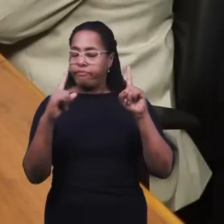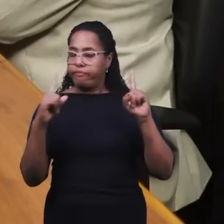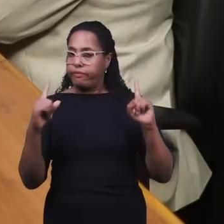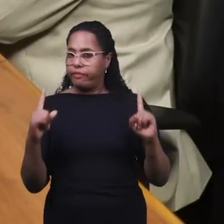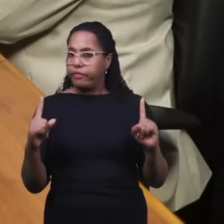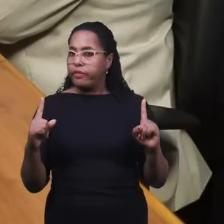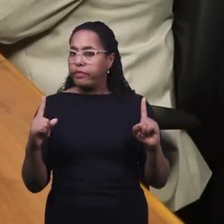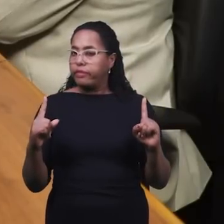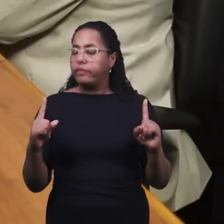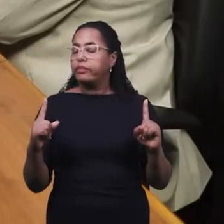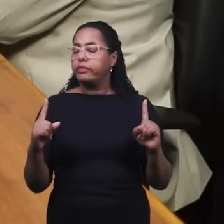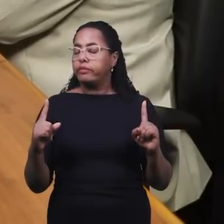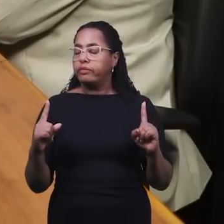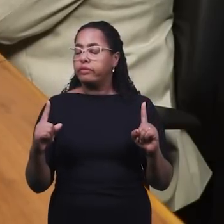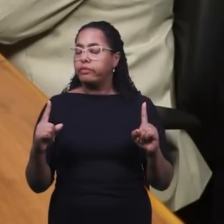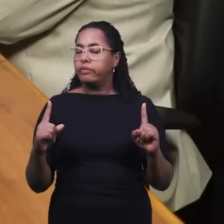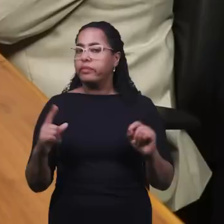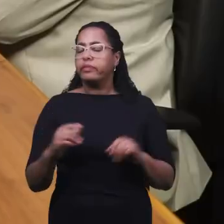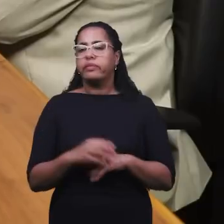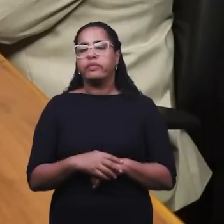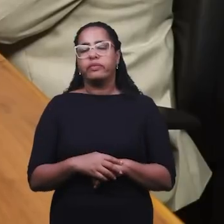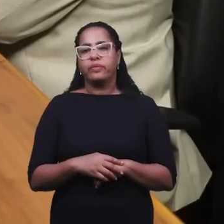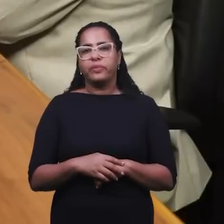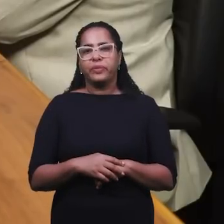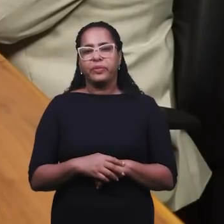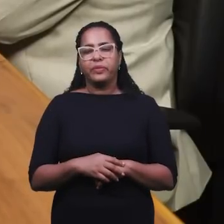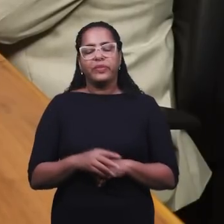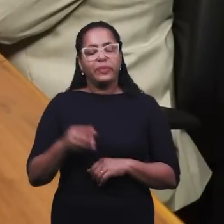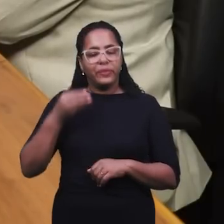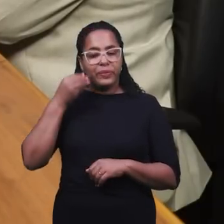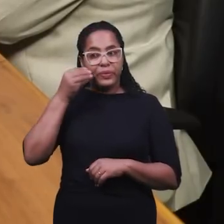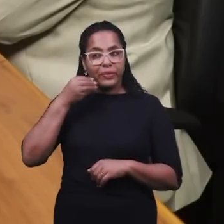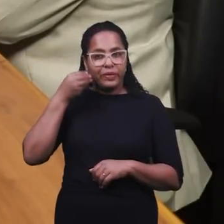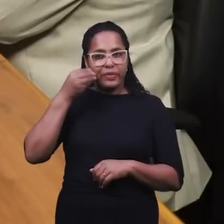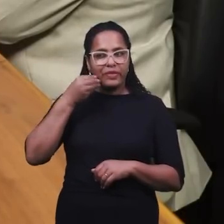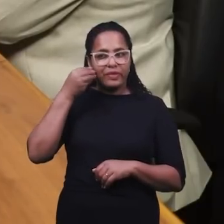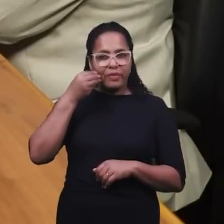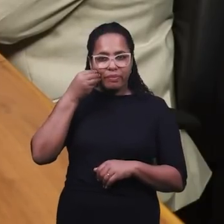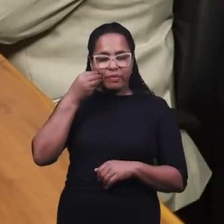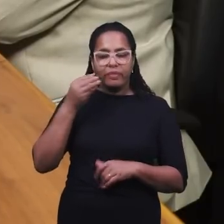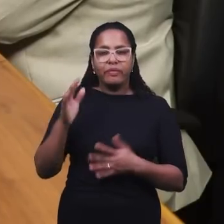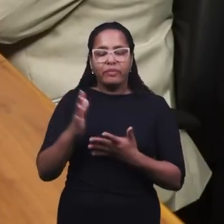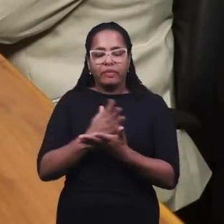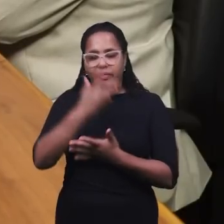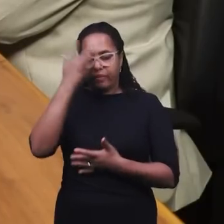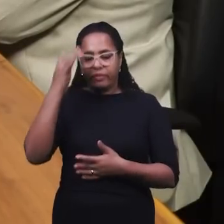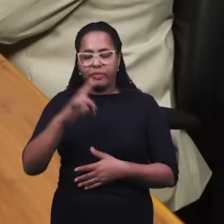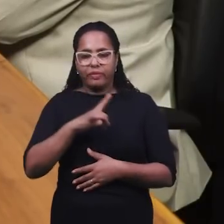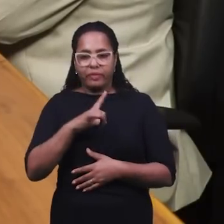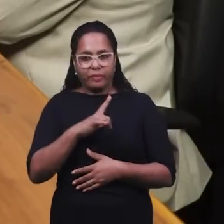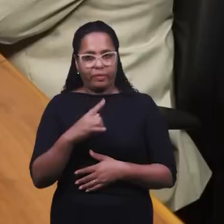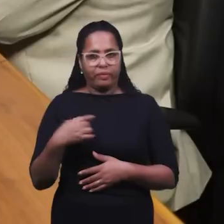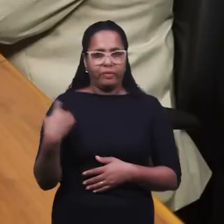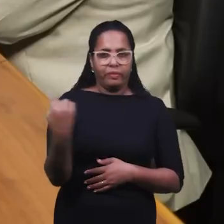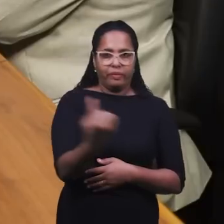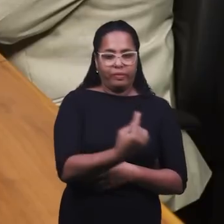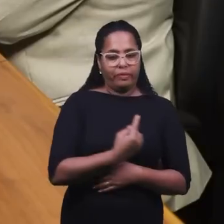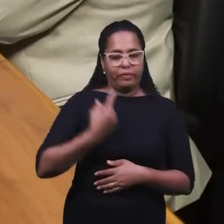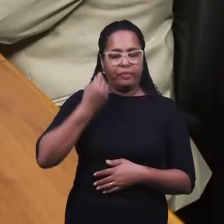Aí você diz assim, você tem todas as características do